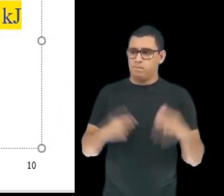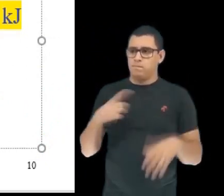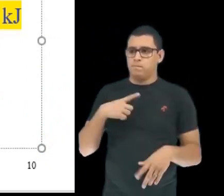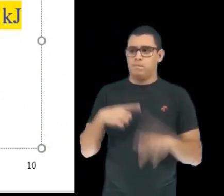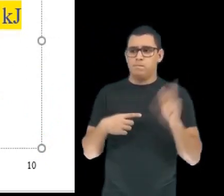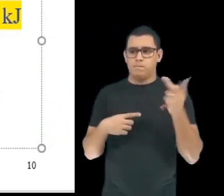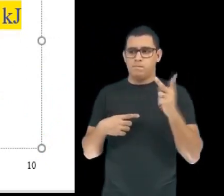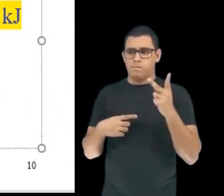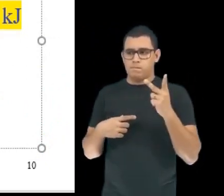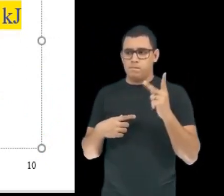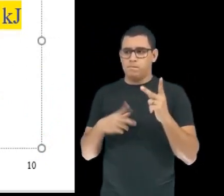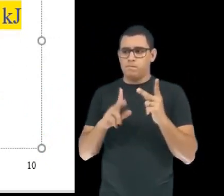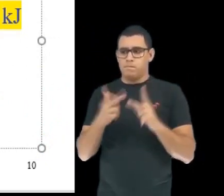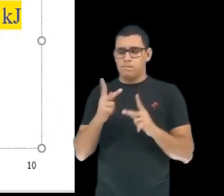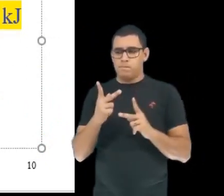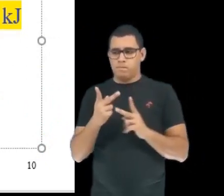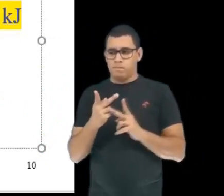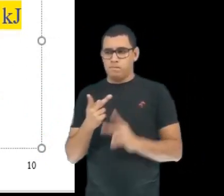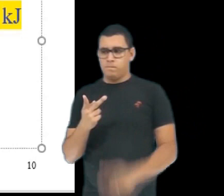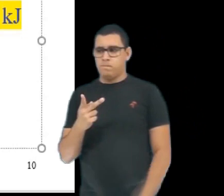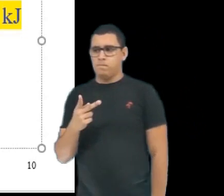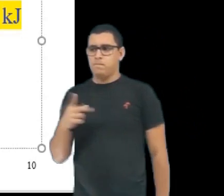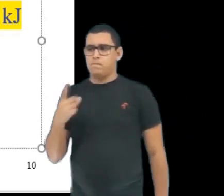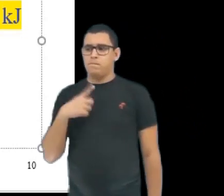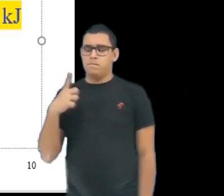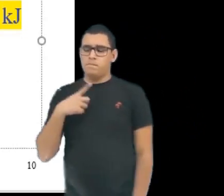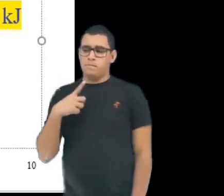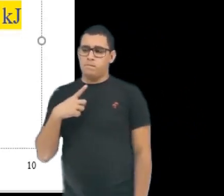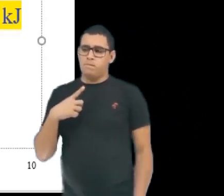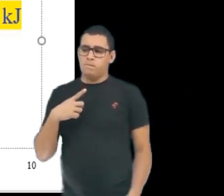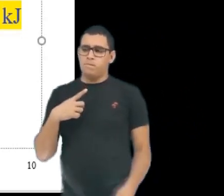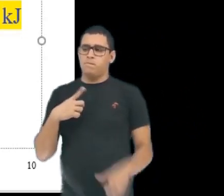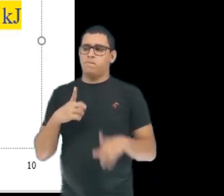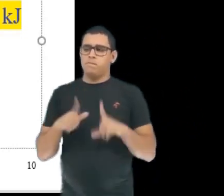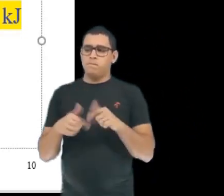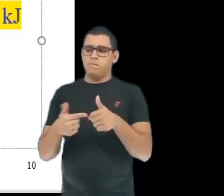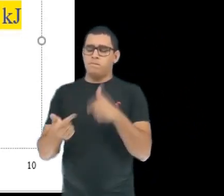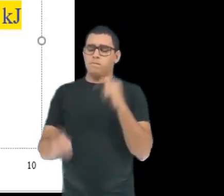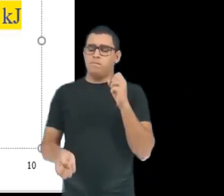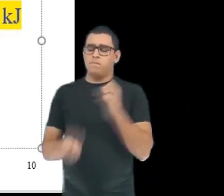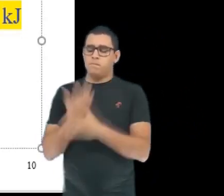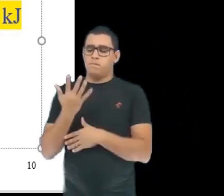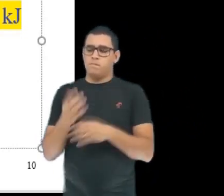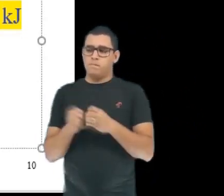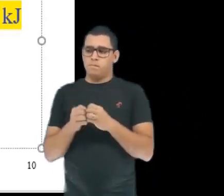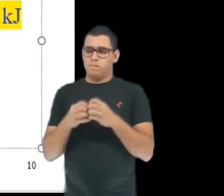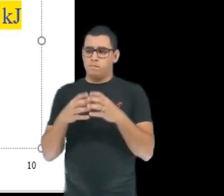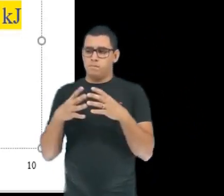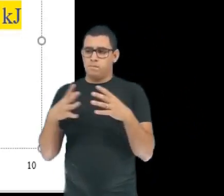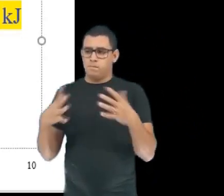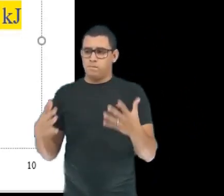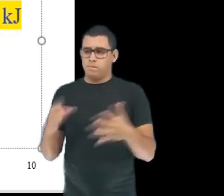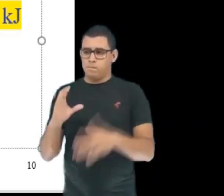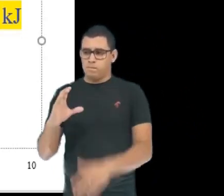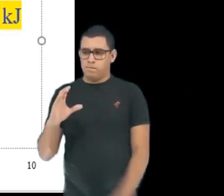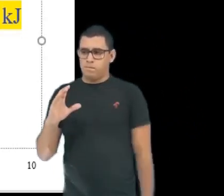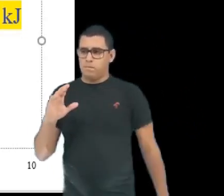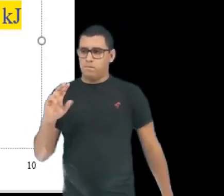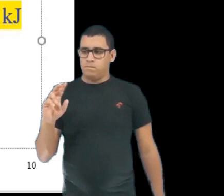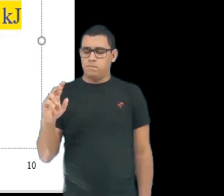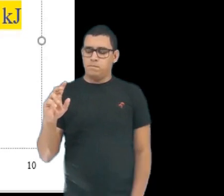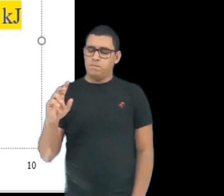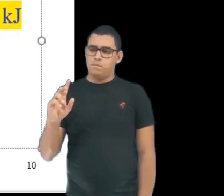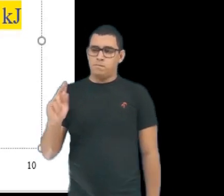grafite mais 2 mols de hidrogênio gasoso, produzindo a molécula de, eu não sei se é